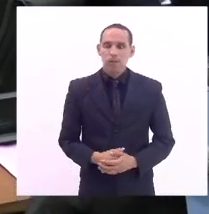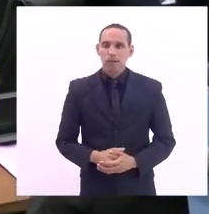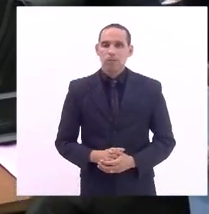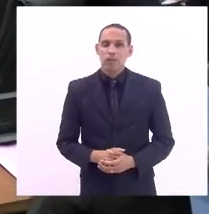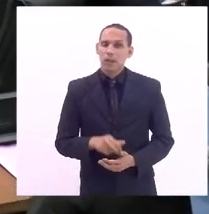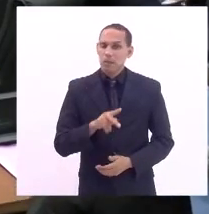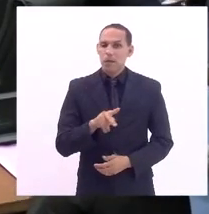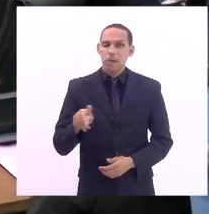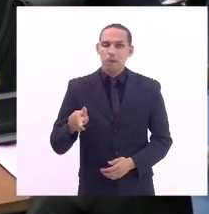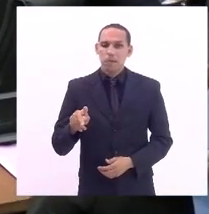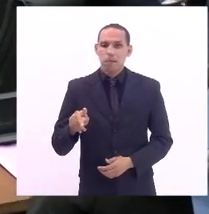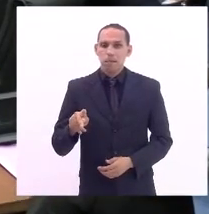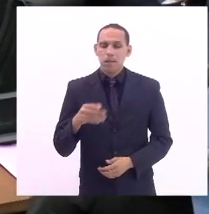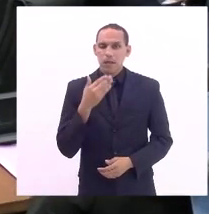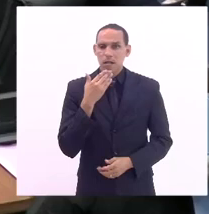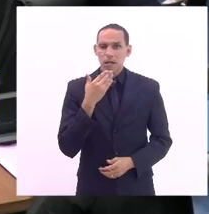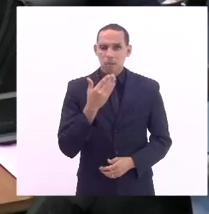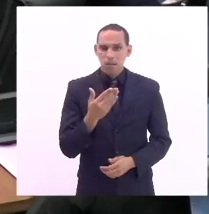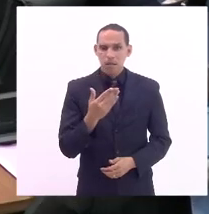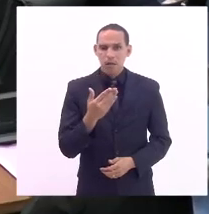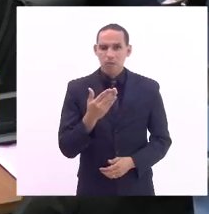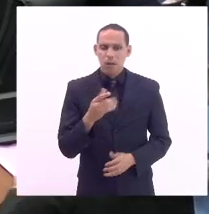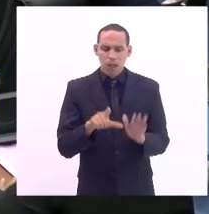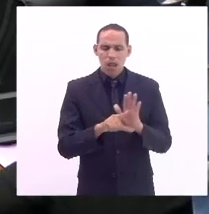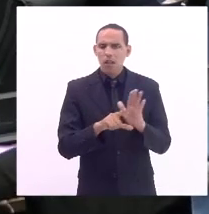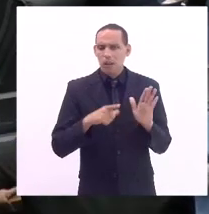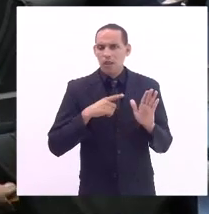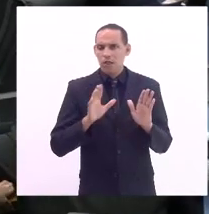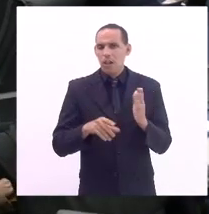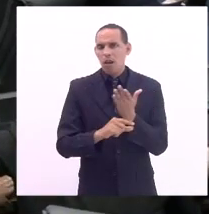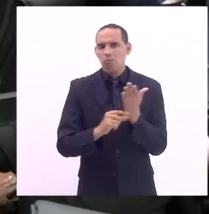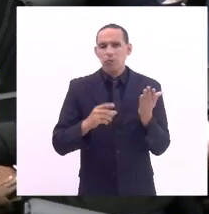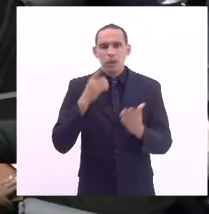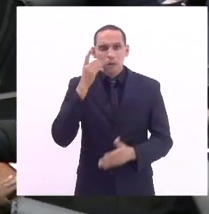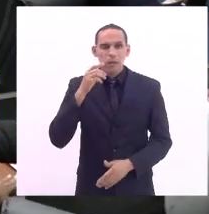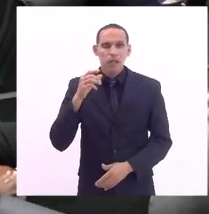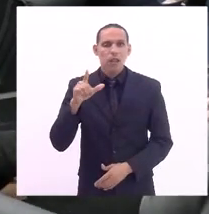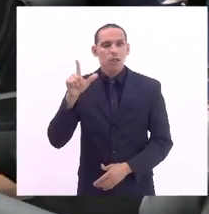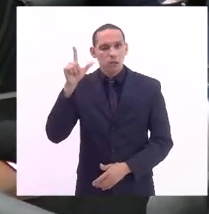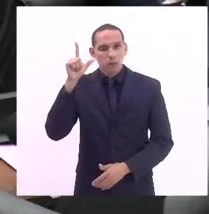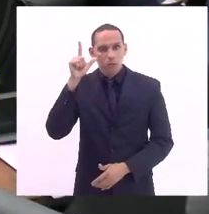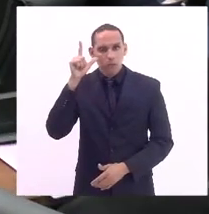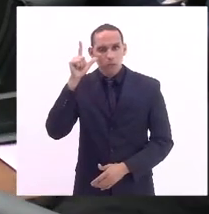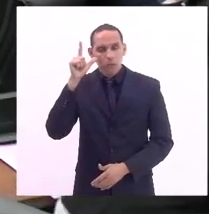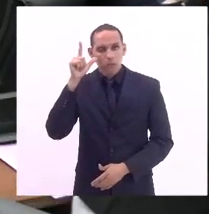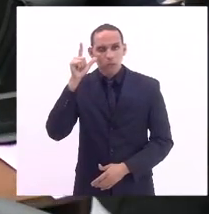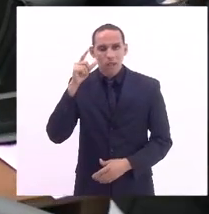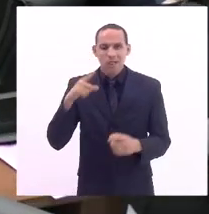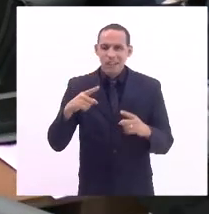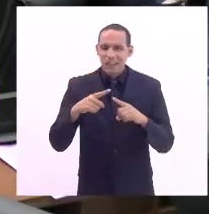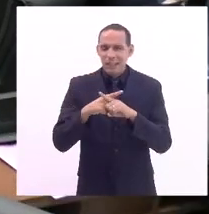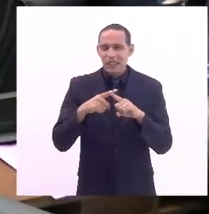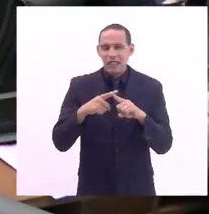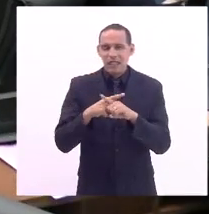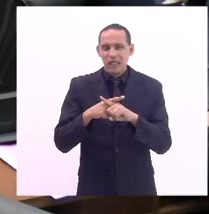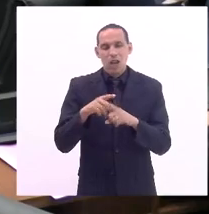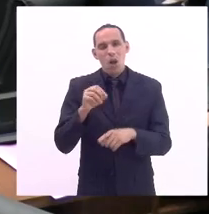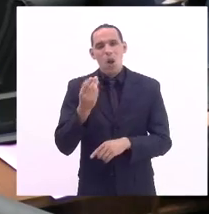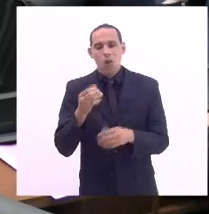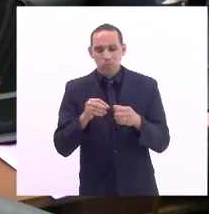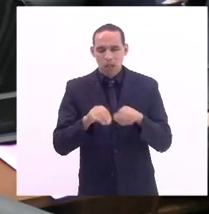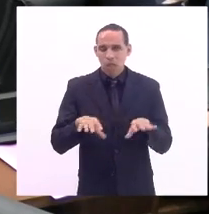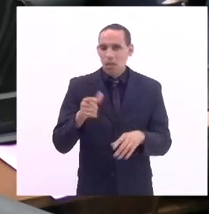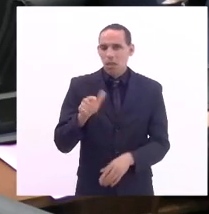Senhor presidente, solicitar a vossa excelência. Já há uma lei de autoria da deputada Lucinha. Para que não haja conflito ou